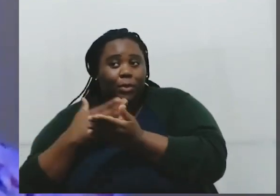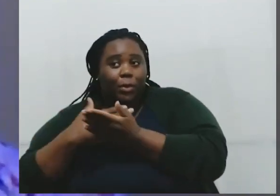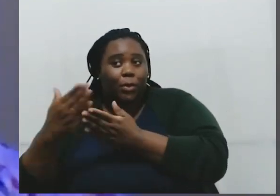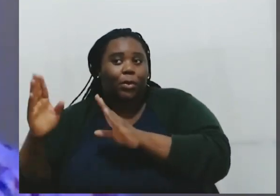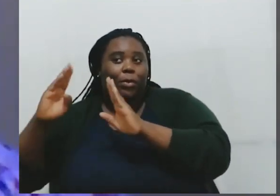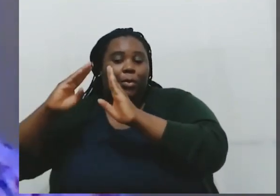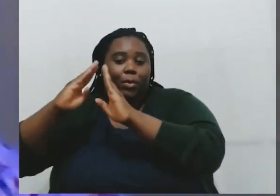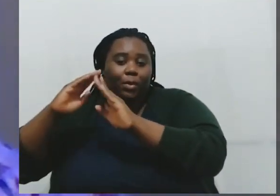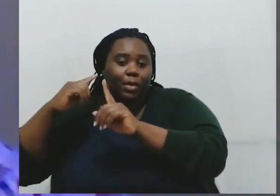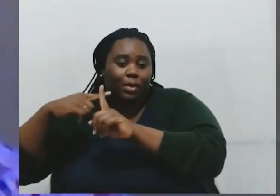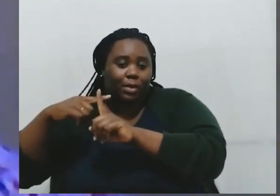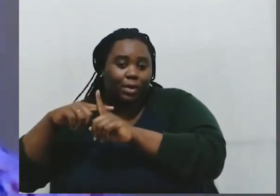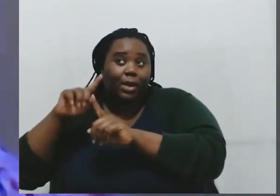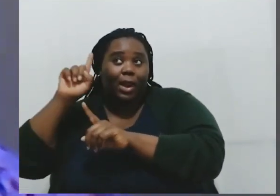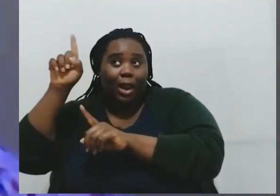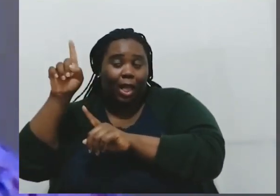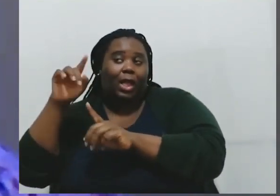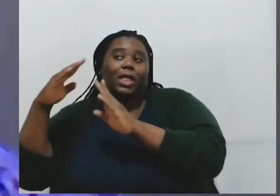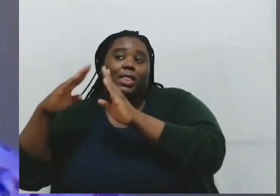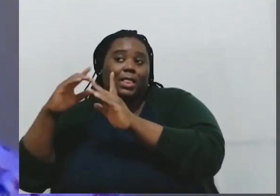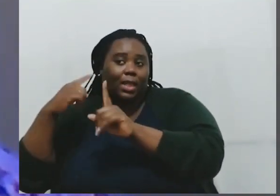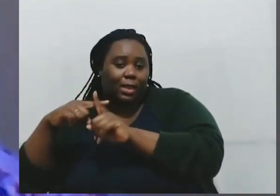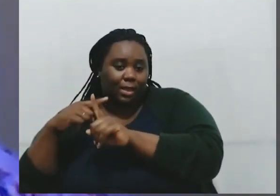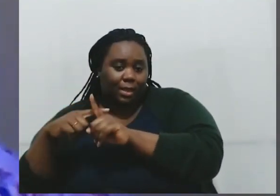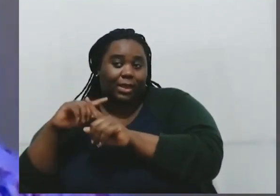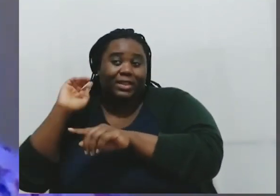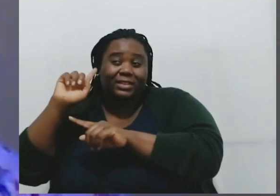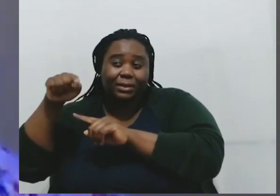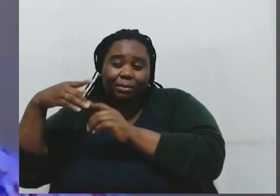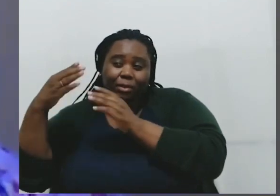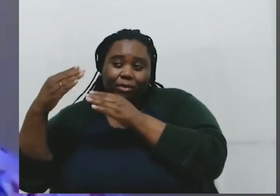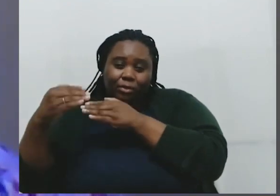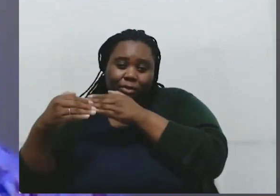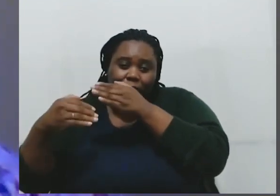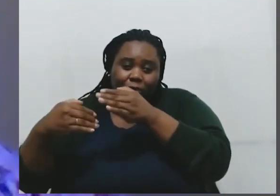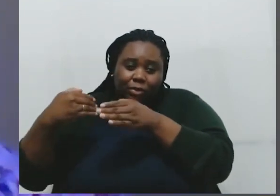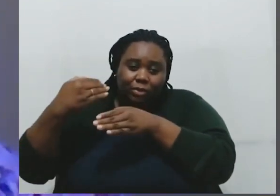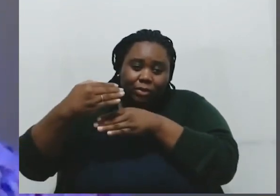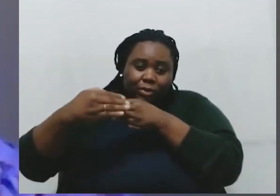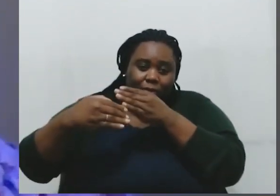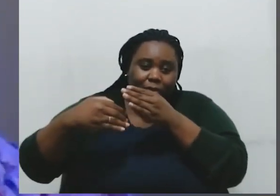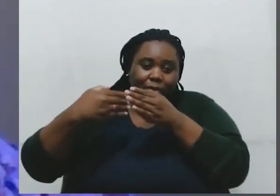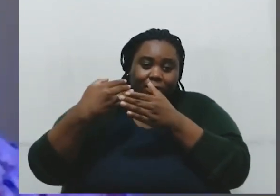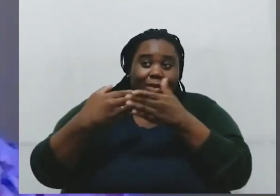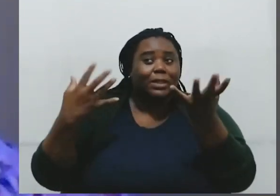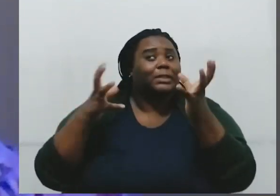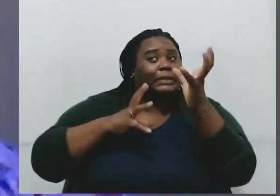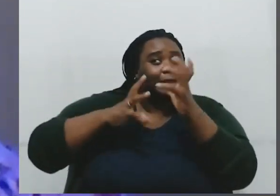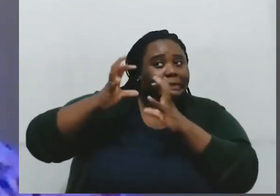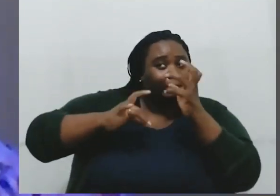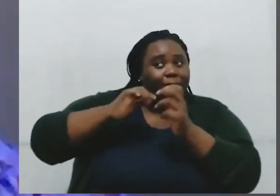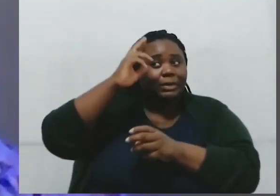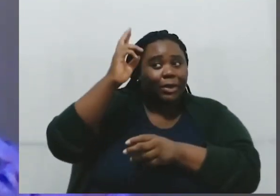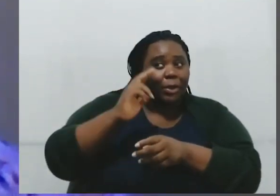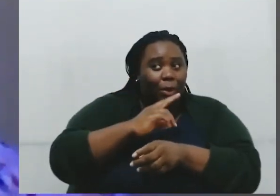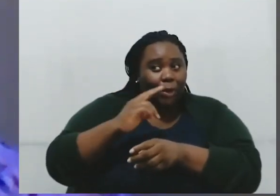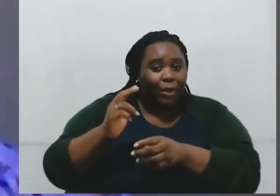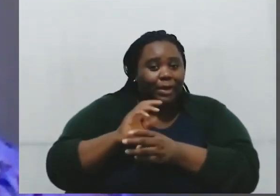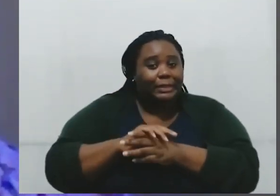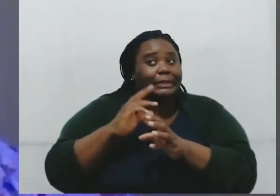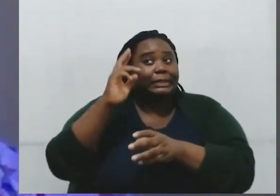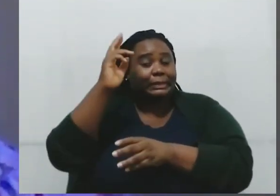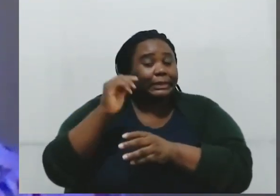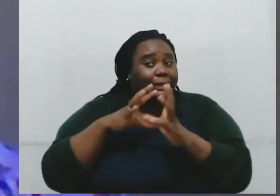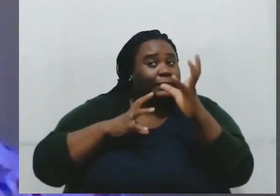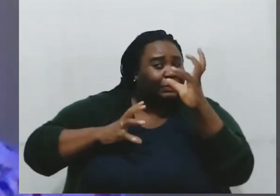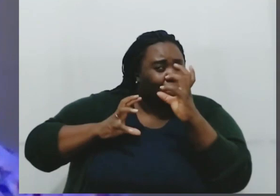aos poucos, eu vou me afastando disso, eu brigo com o padre, 2 anos depois, uma briga ferrenha, de porrada. Então, daí eu